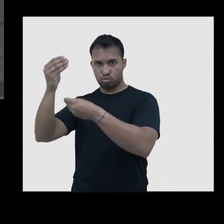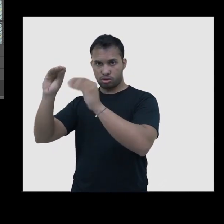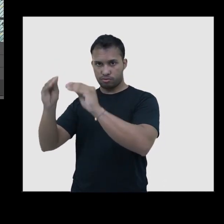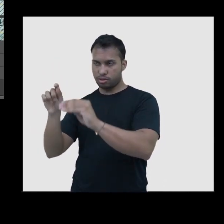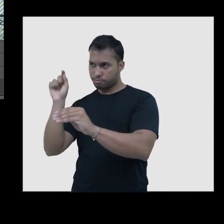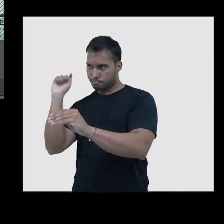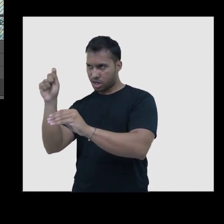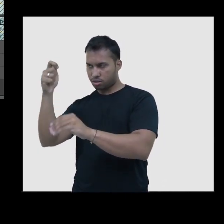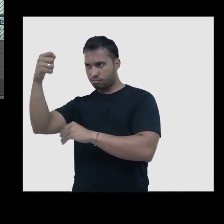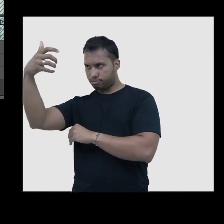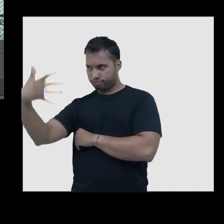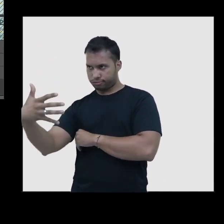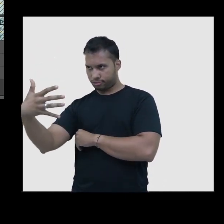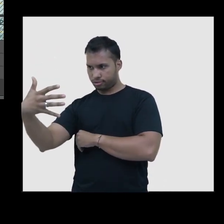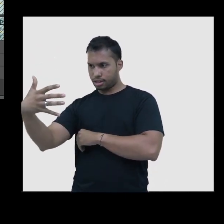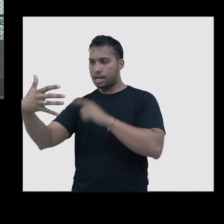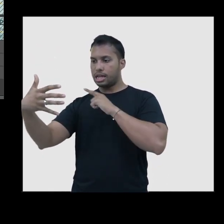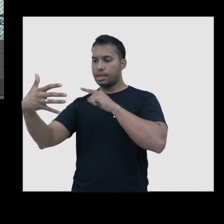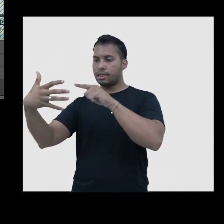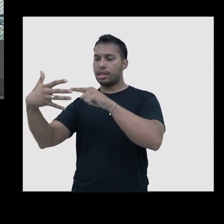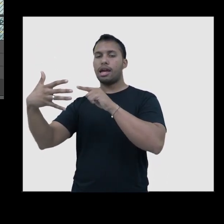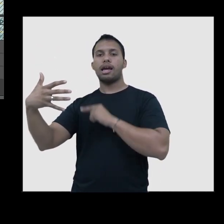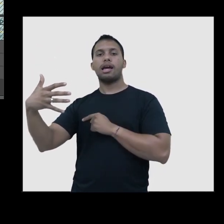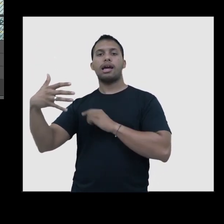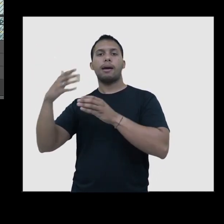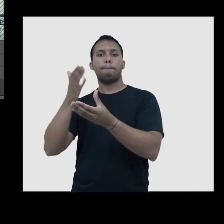Dentro da pasta Vídeo Efeitos,